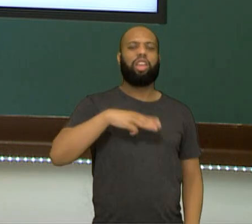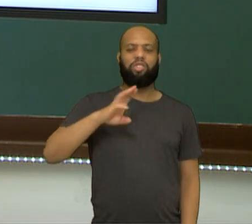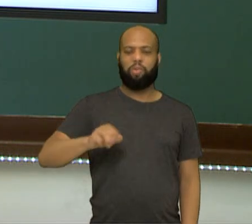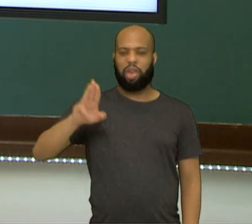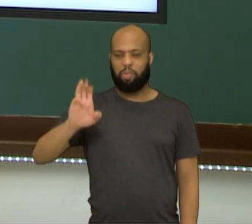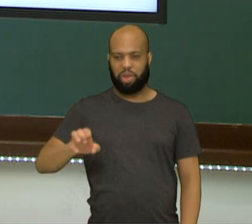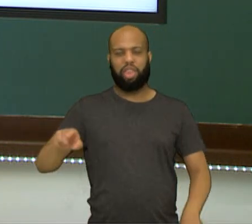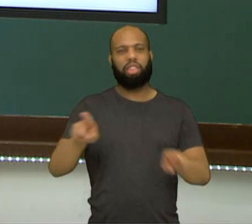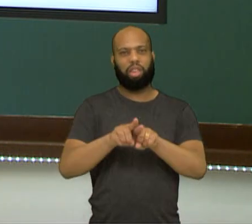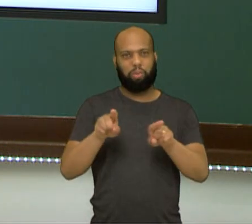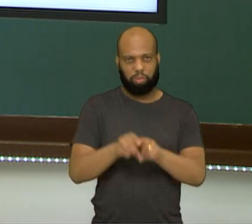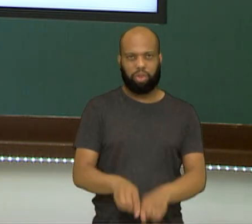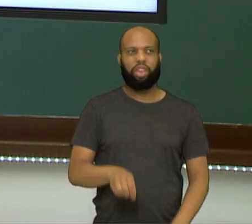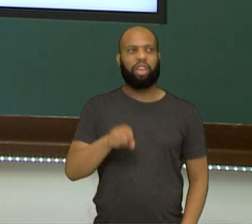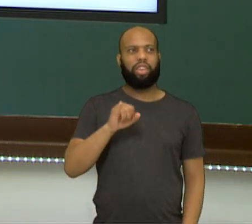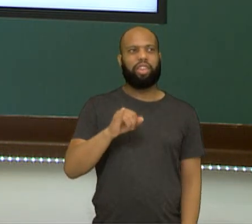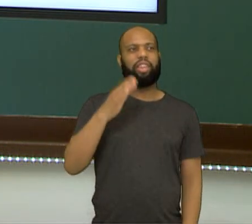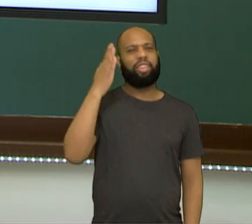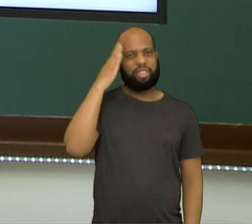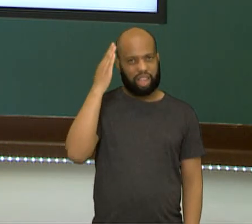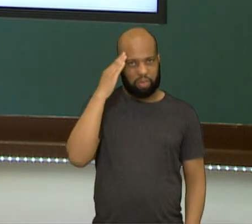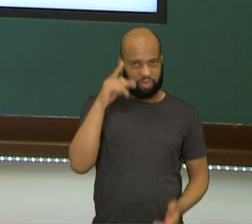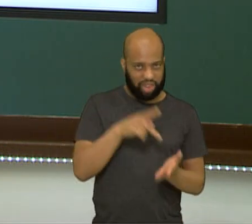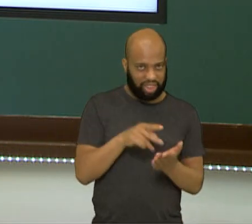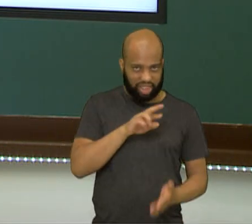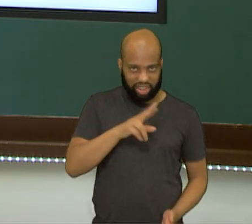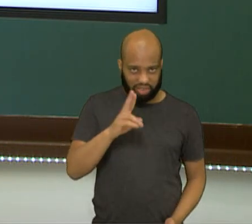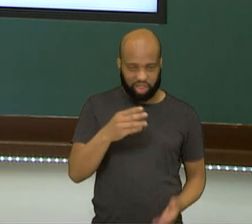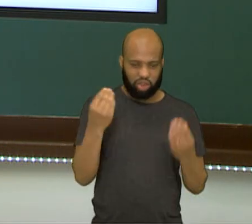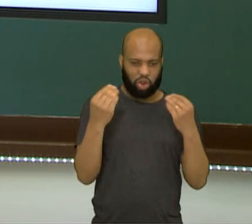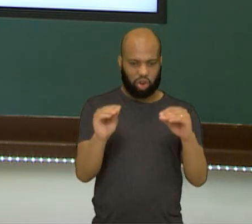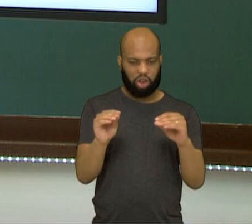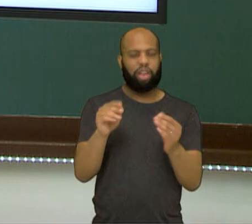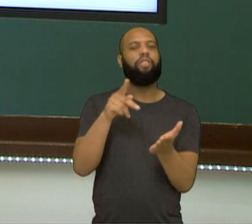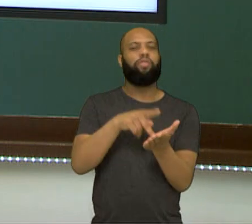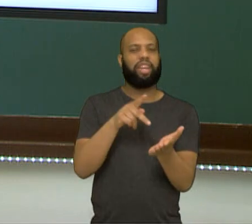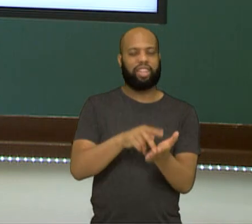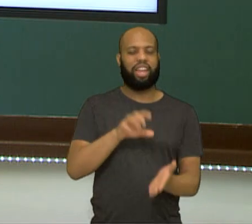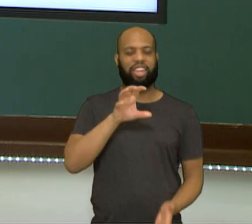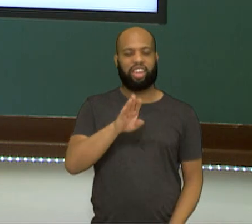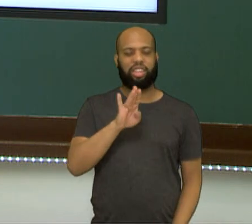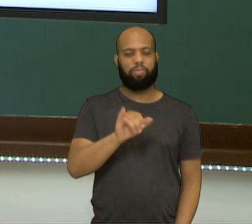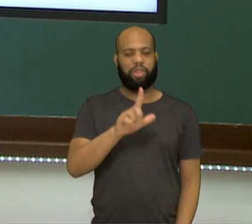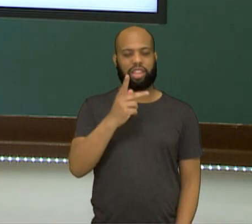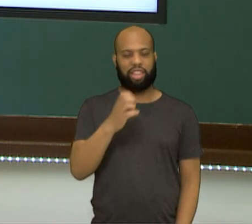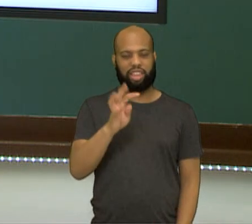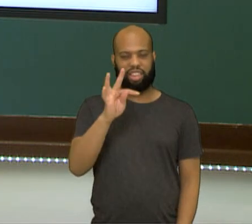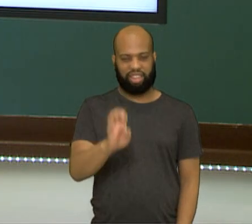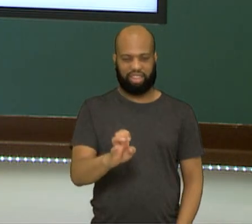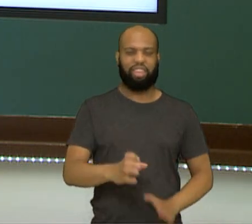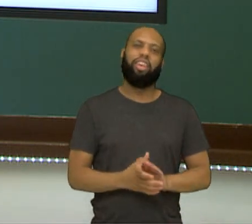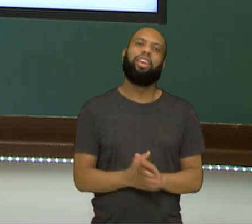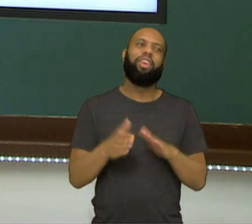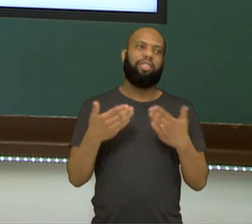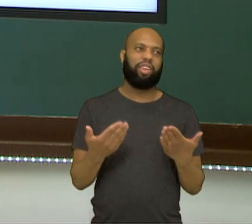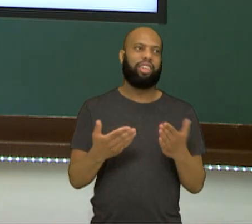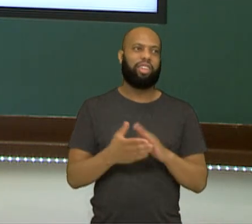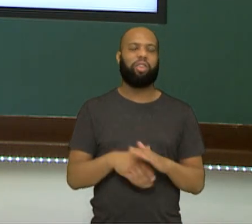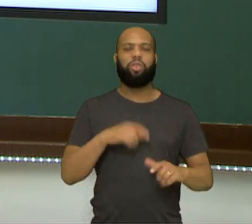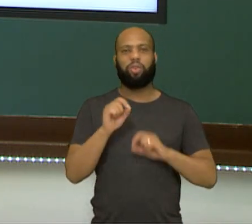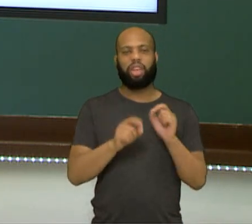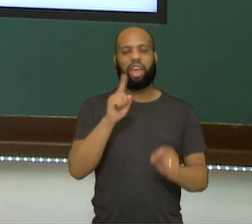fala alguma coisa que sabe que não é verdade, você coloca no final. É verdade esse bilhete, né? Então,